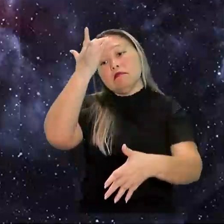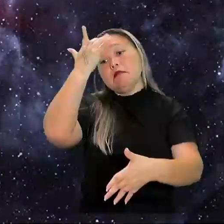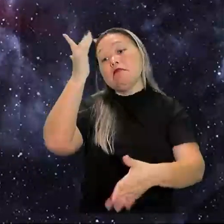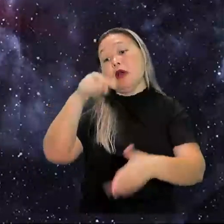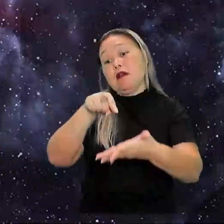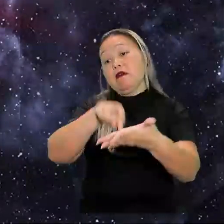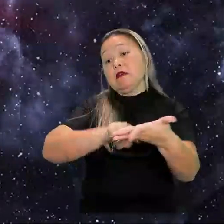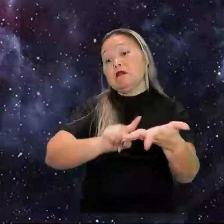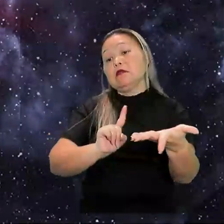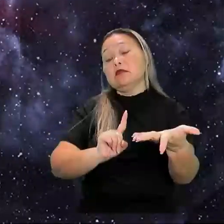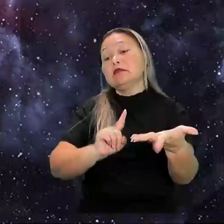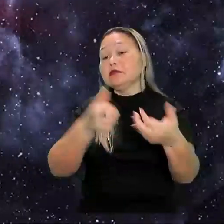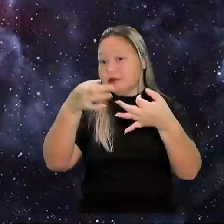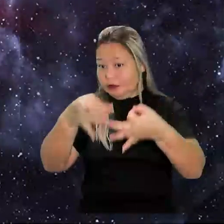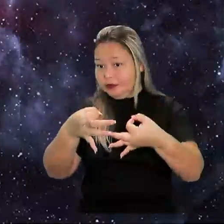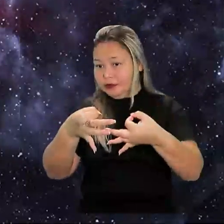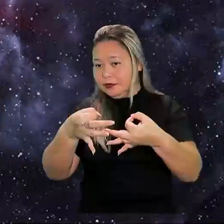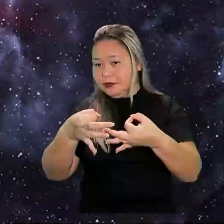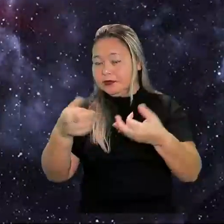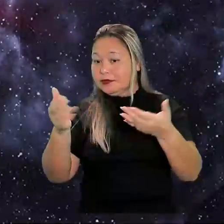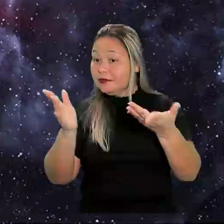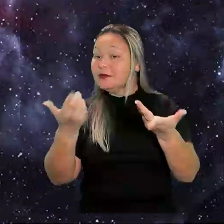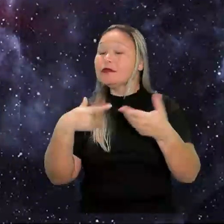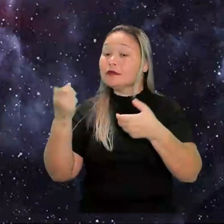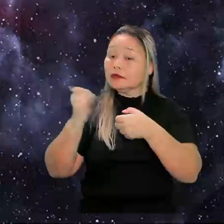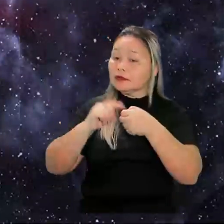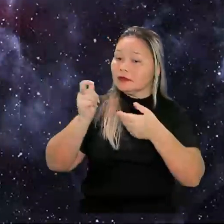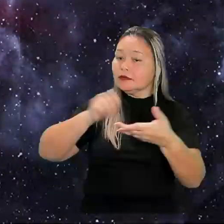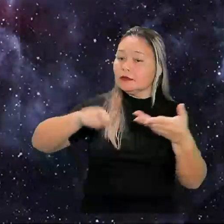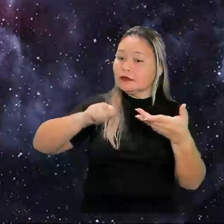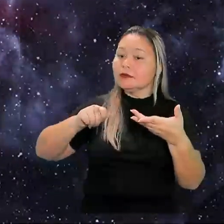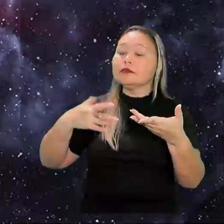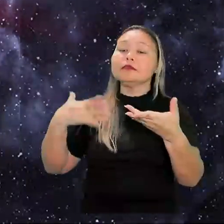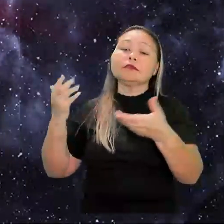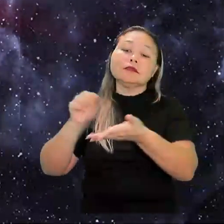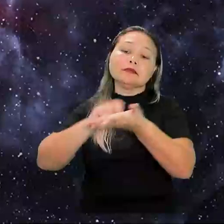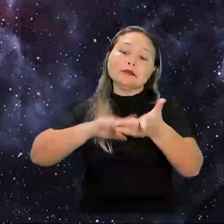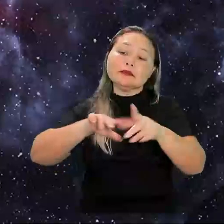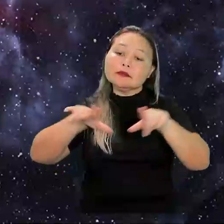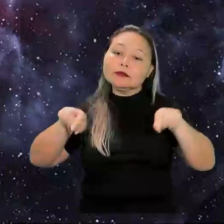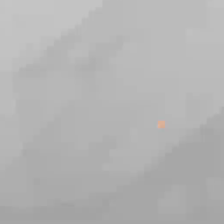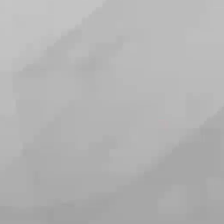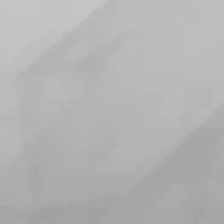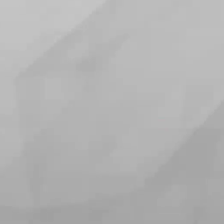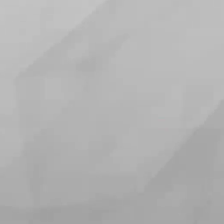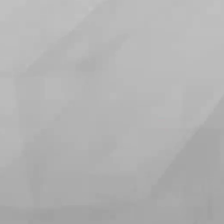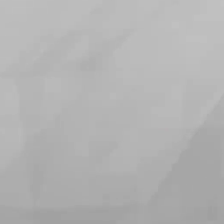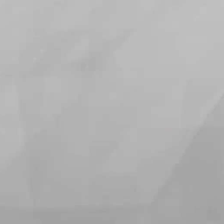imagina. Verdade. Certinho? Certinho. Então tá, voltamos aí com revisão, atividade de sala e tudo mais.